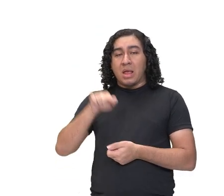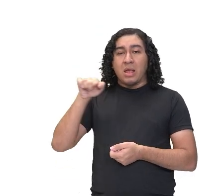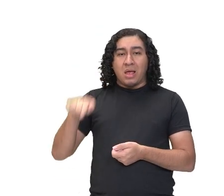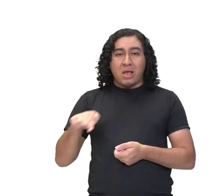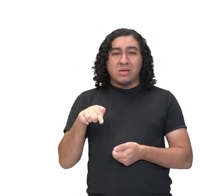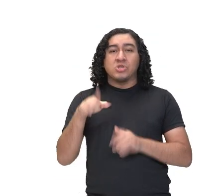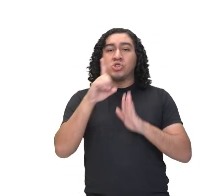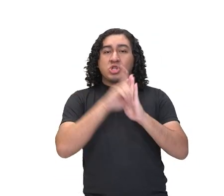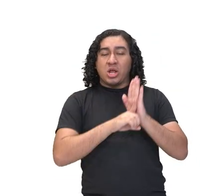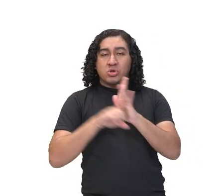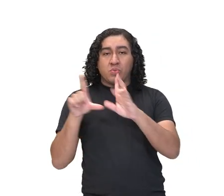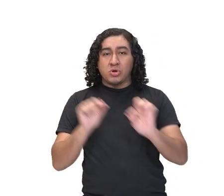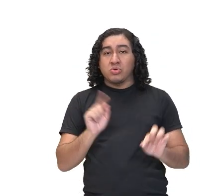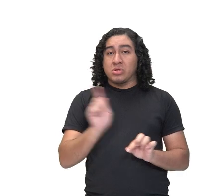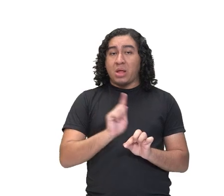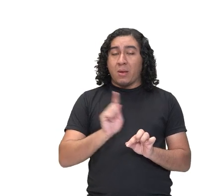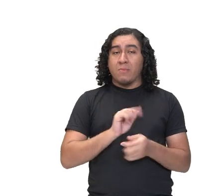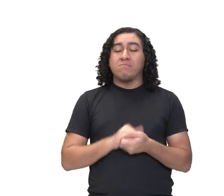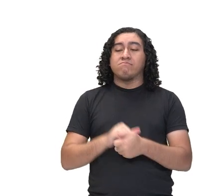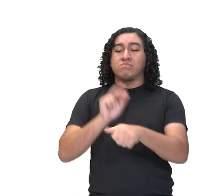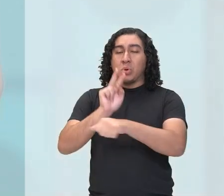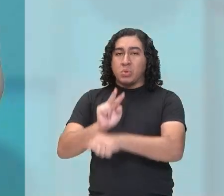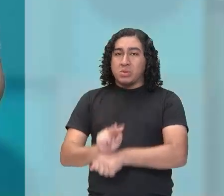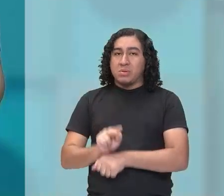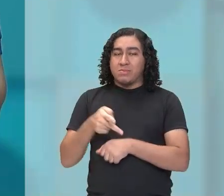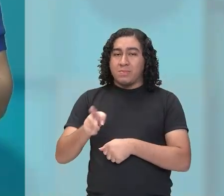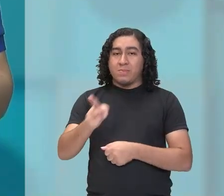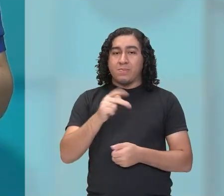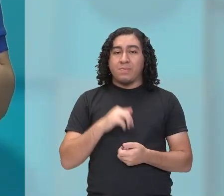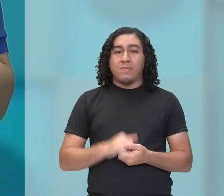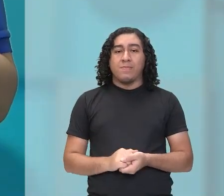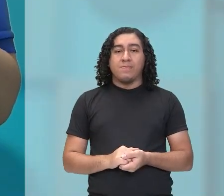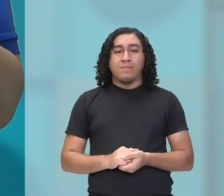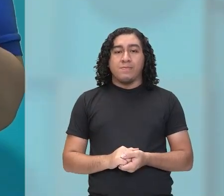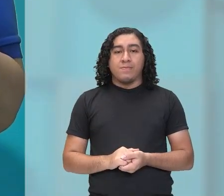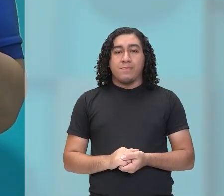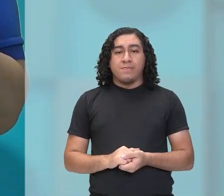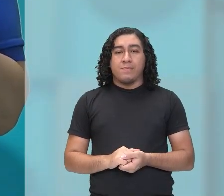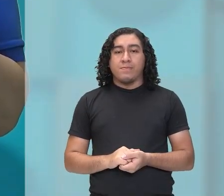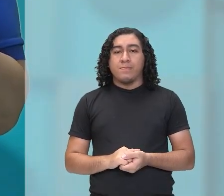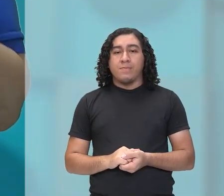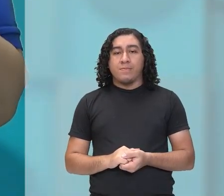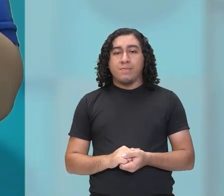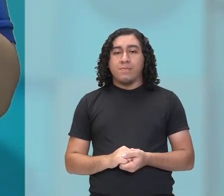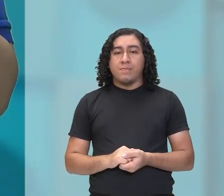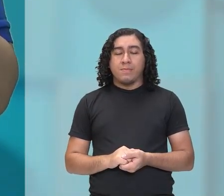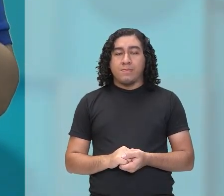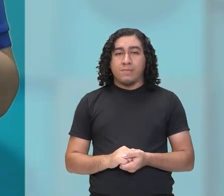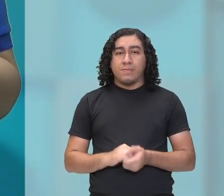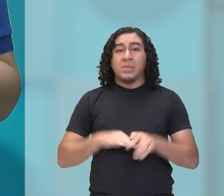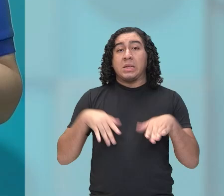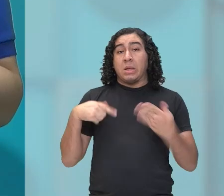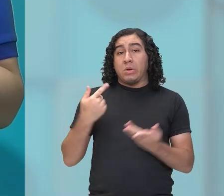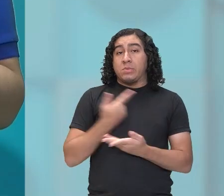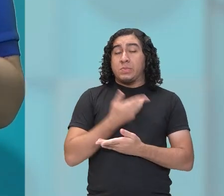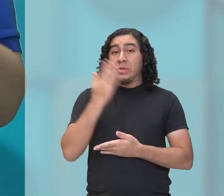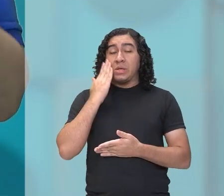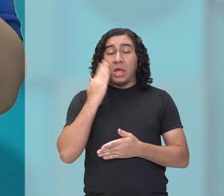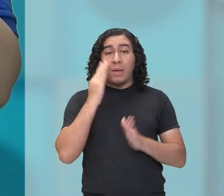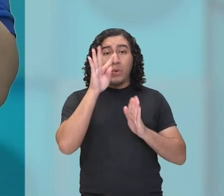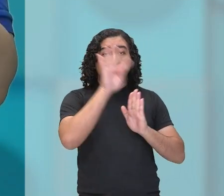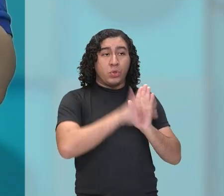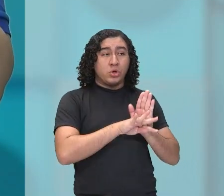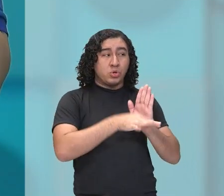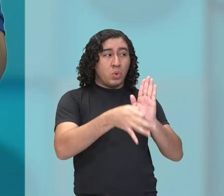a menos, proteção integral. Então, como nós bem sabemos, este texto é um artigo de